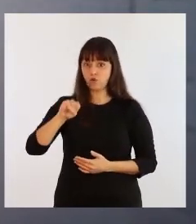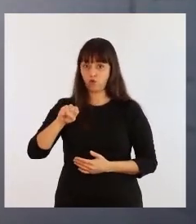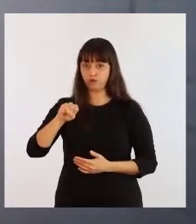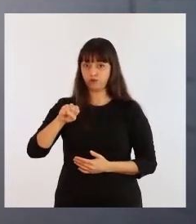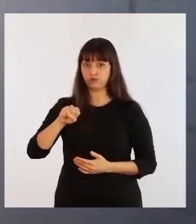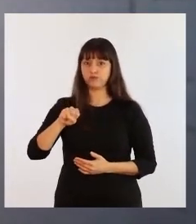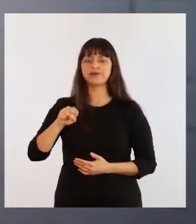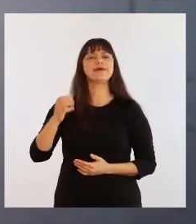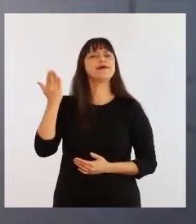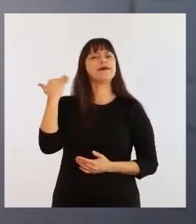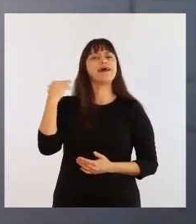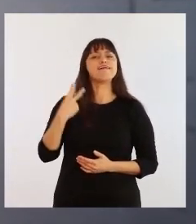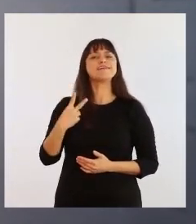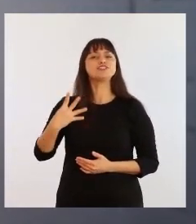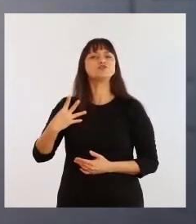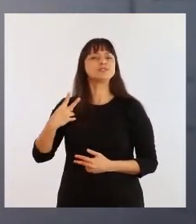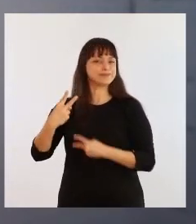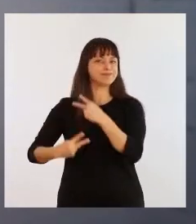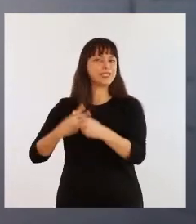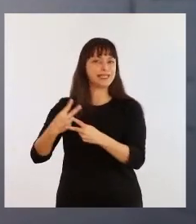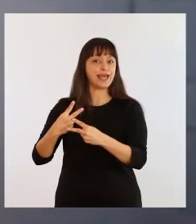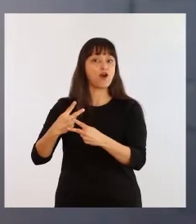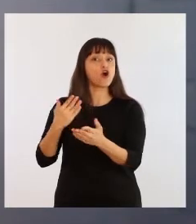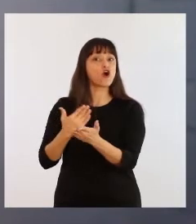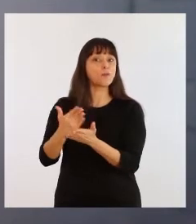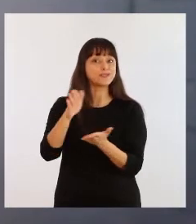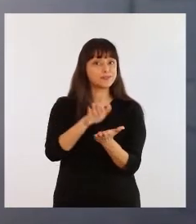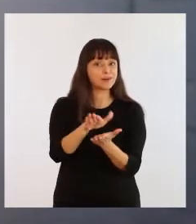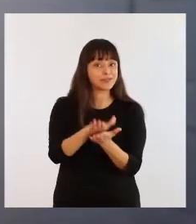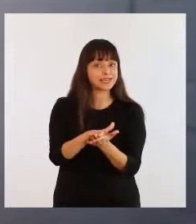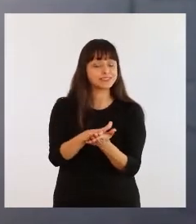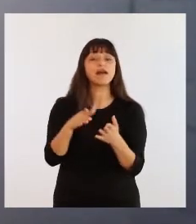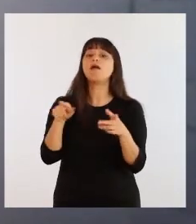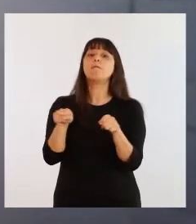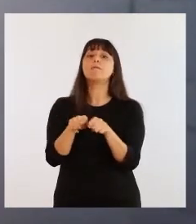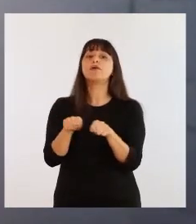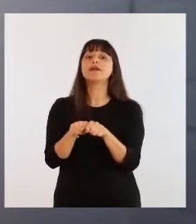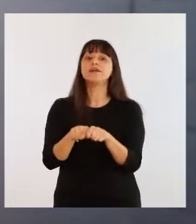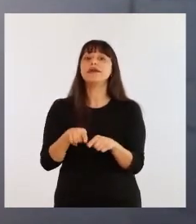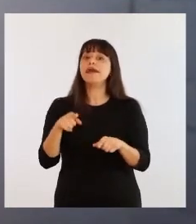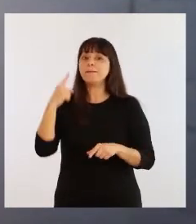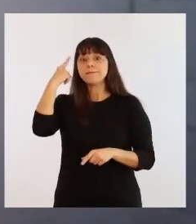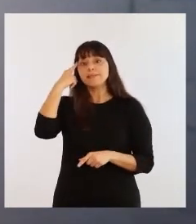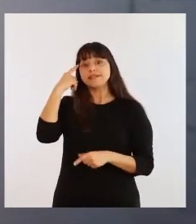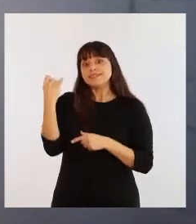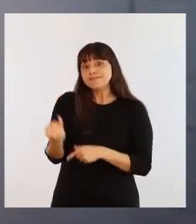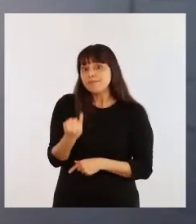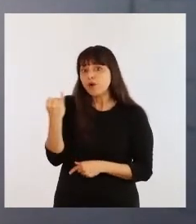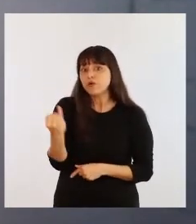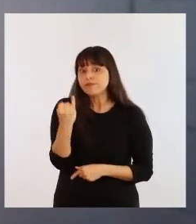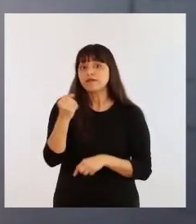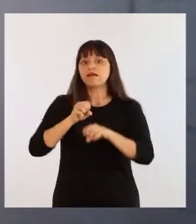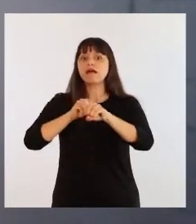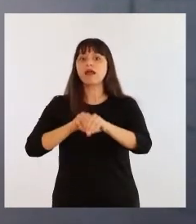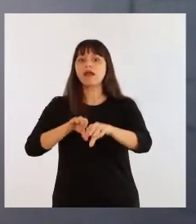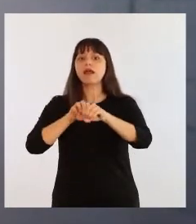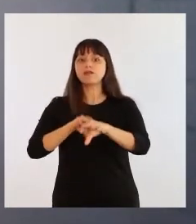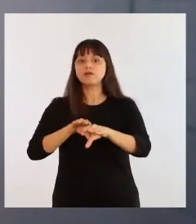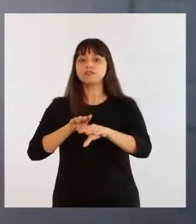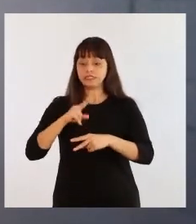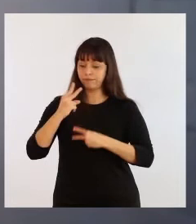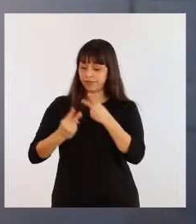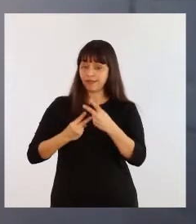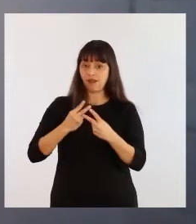Bienal, essa iniciativa está ligada também a esse reconhecimento da importância da educação nas